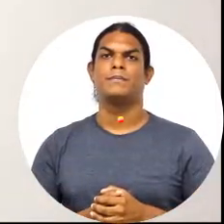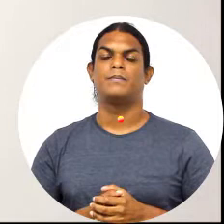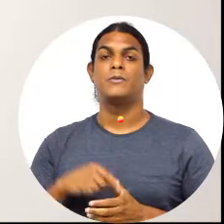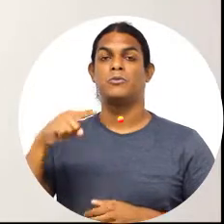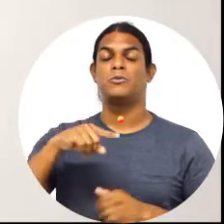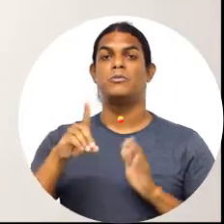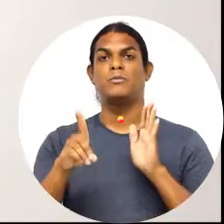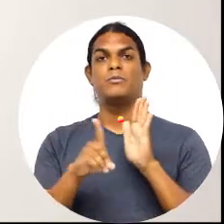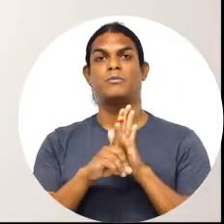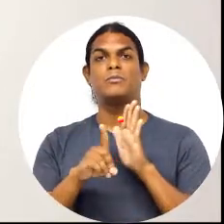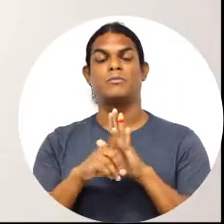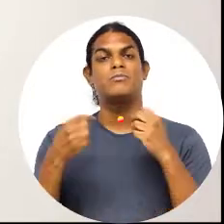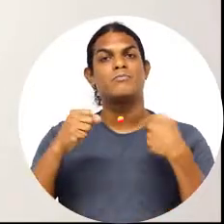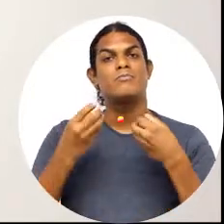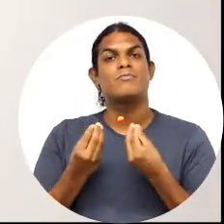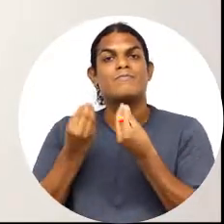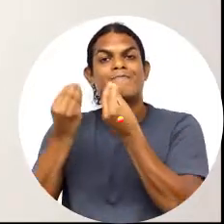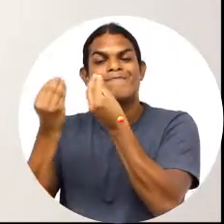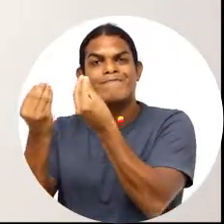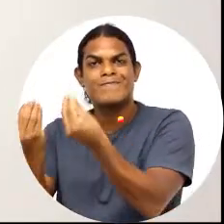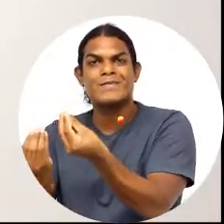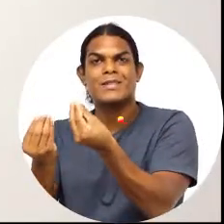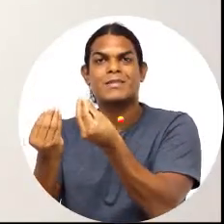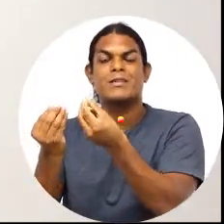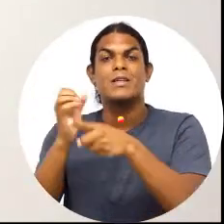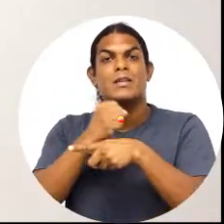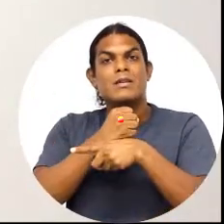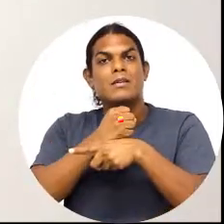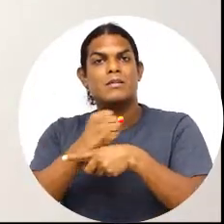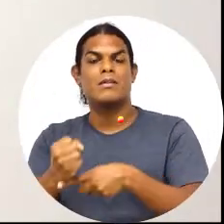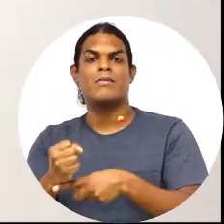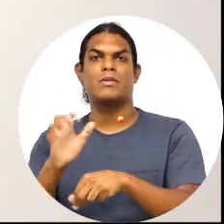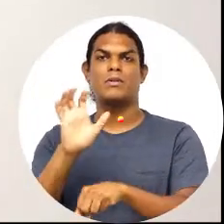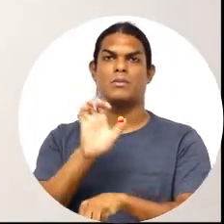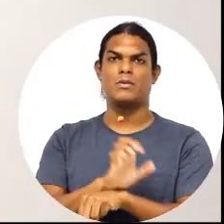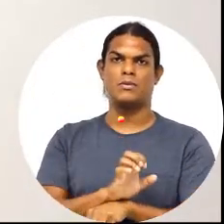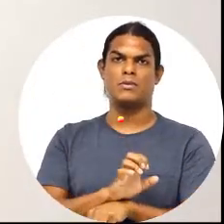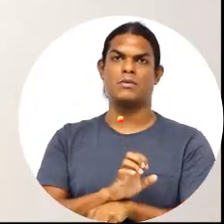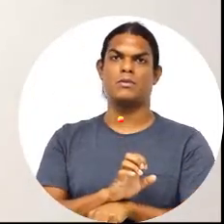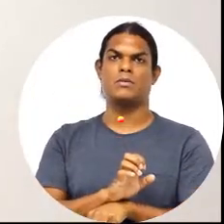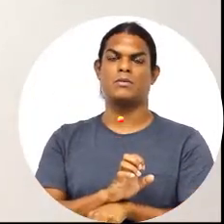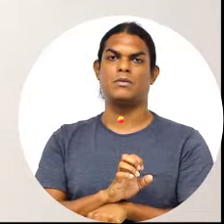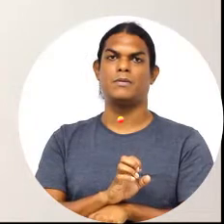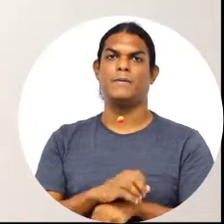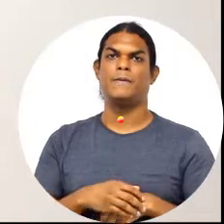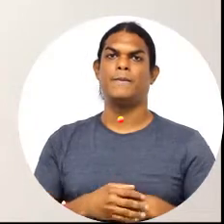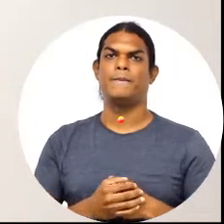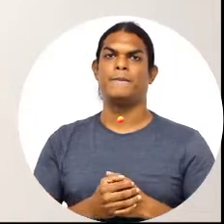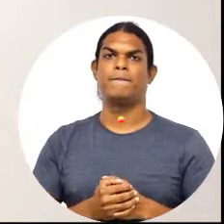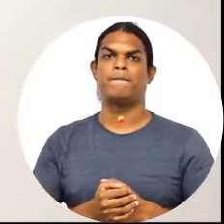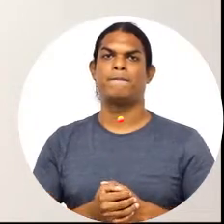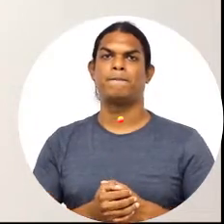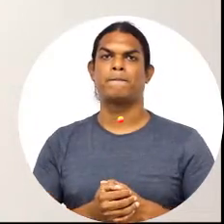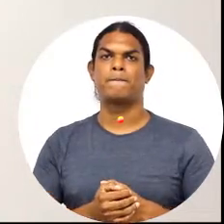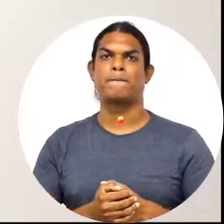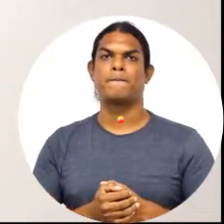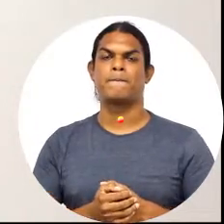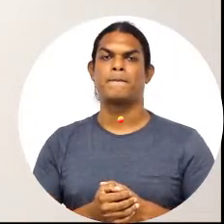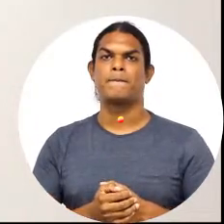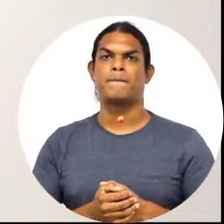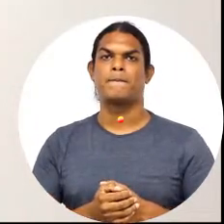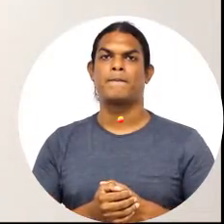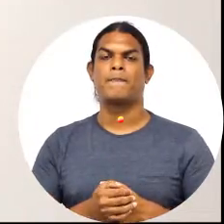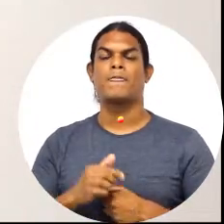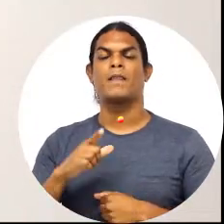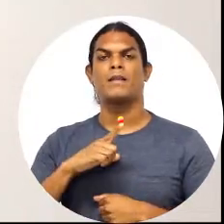Então, esses direitos tinham que ser dados e garantidos pelo Estado, e isso foi propugnado pela Declaração